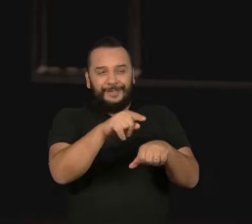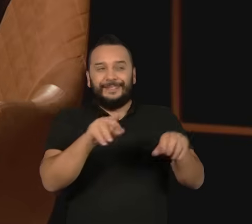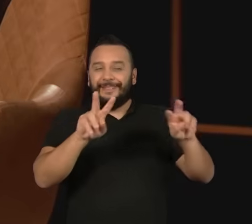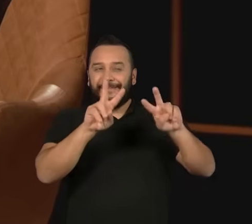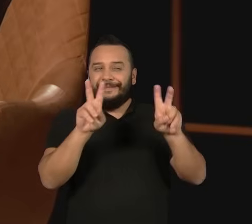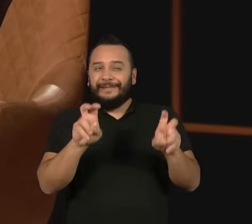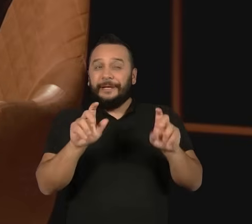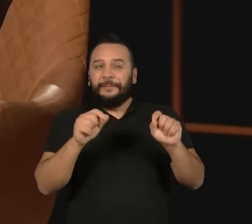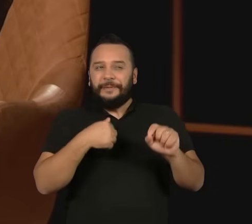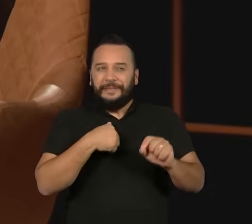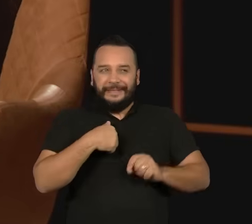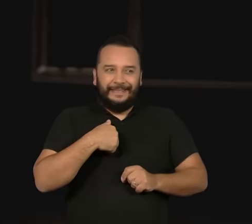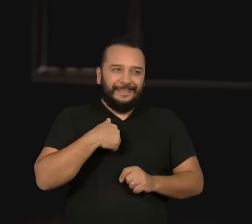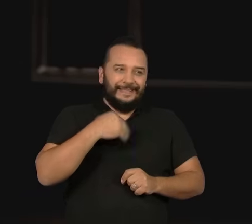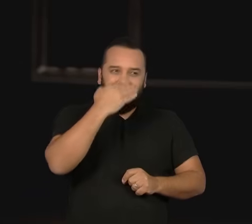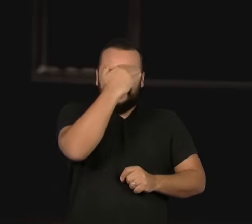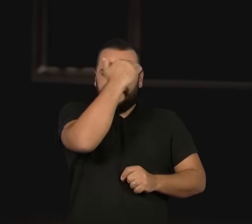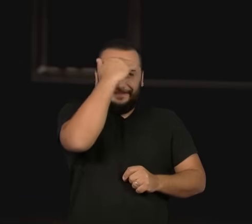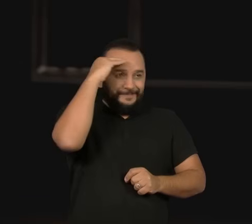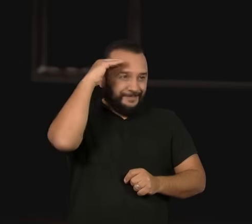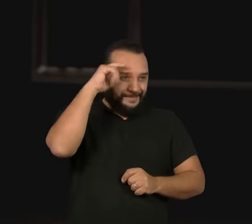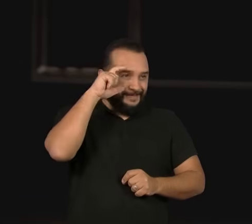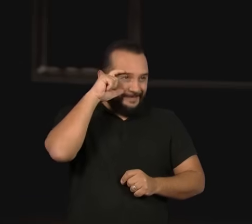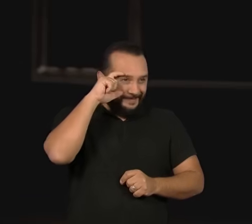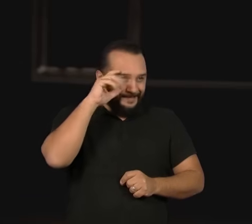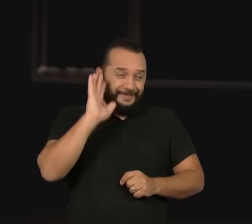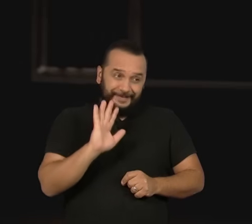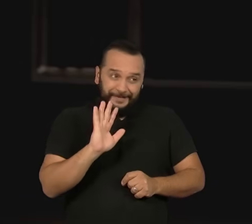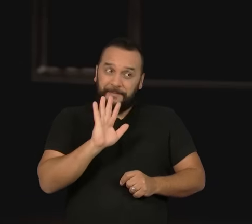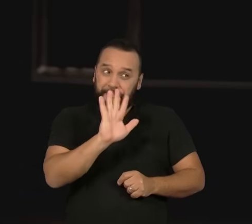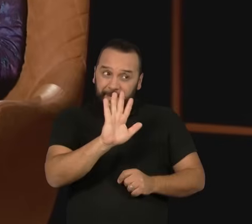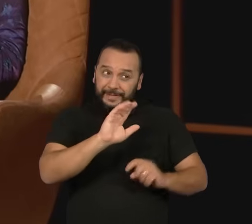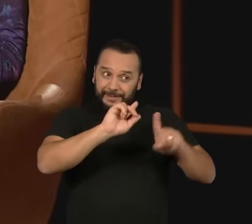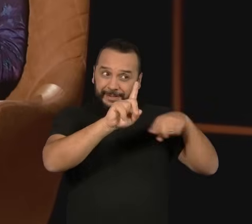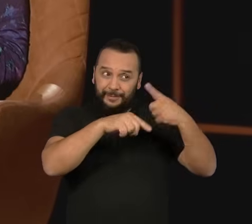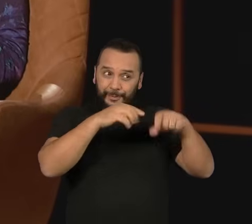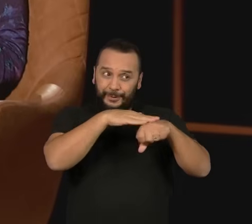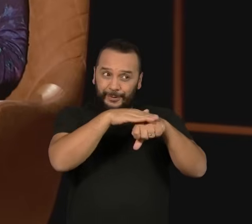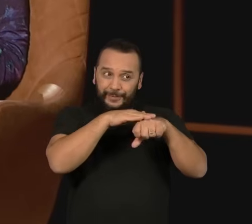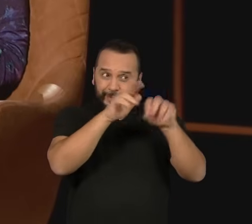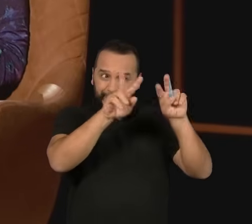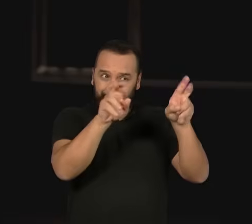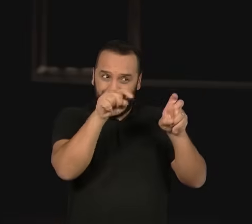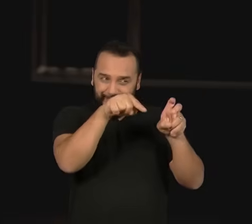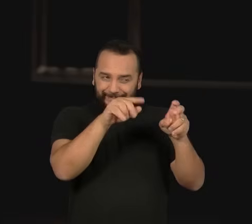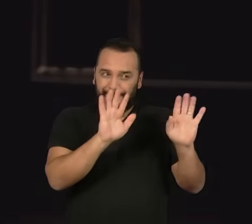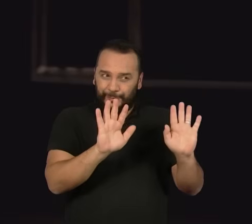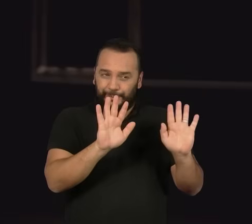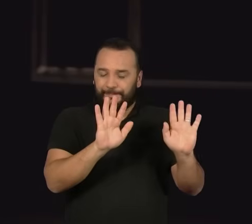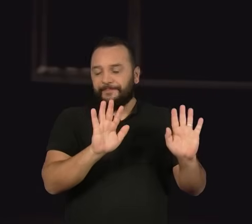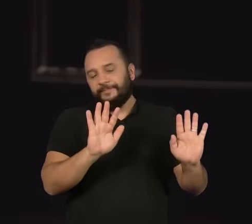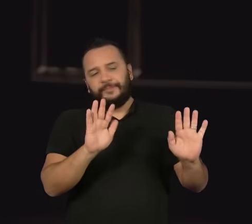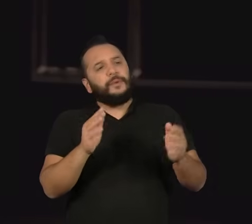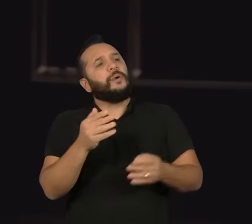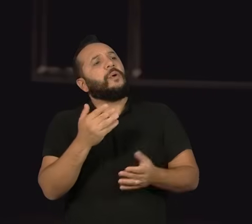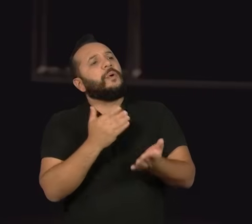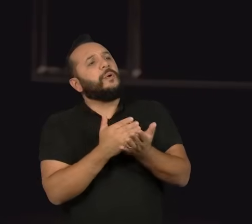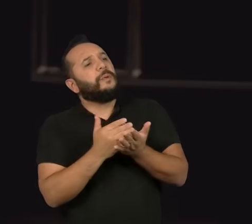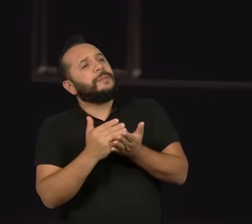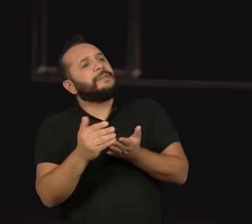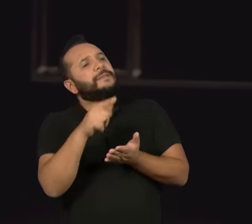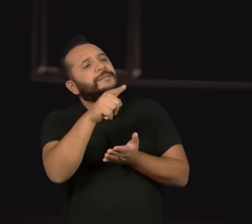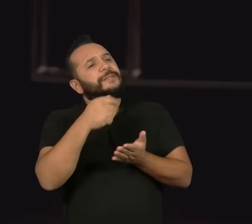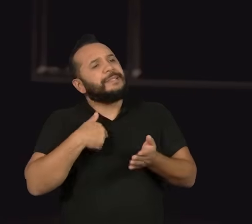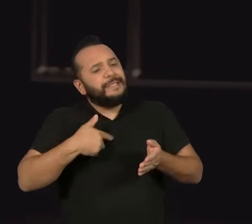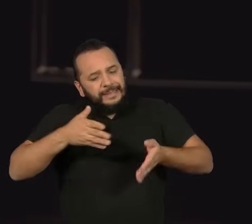né? Mas a gente vai deixar essa conversa para daqui a pouquinho, pode ser? Lógico. Vamos começar falando das suas origens. Você